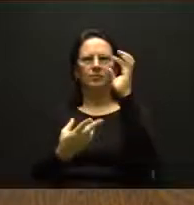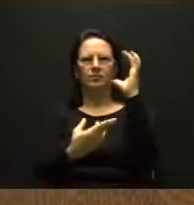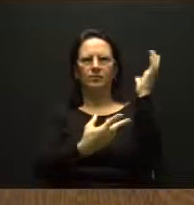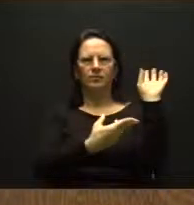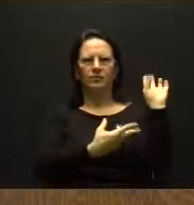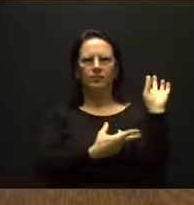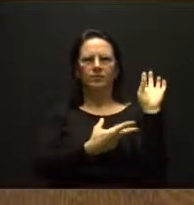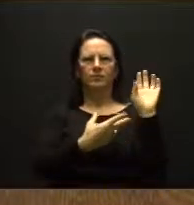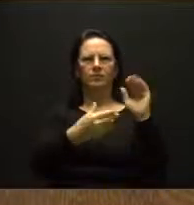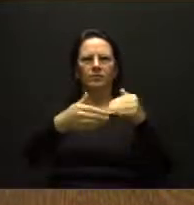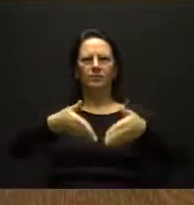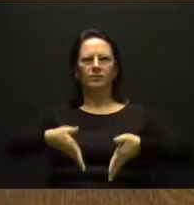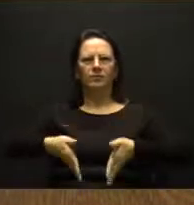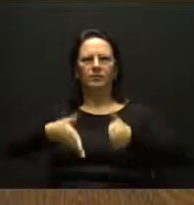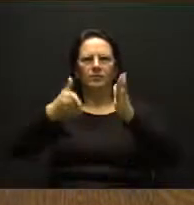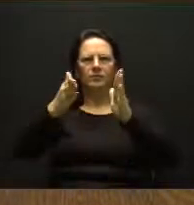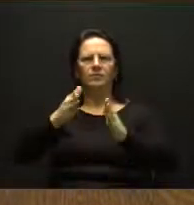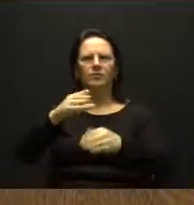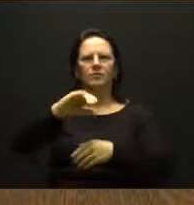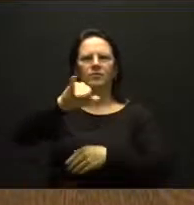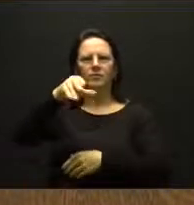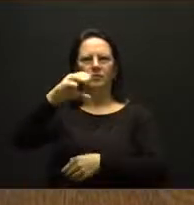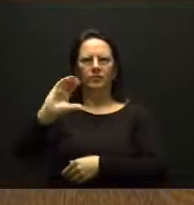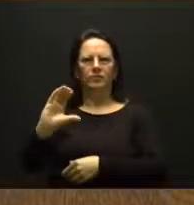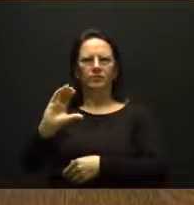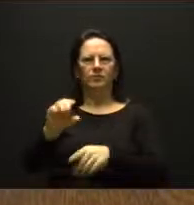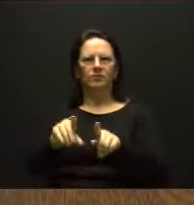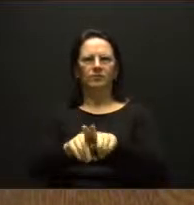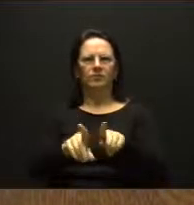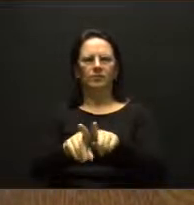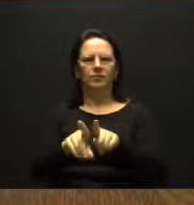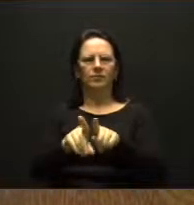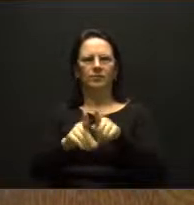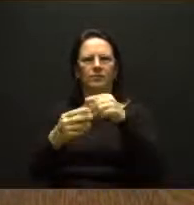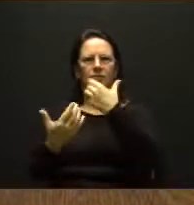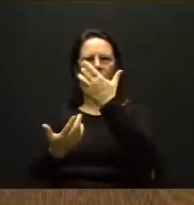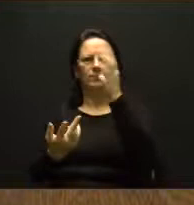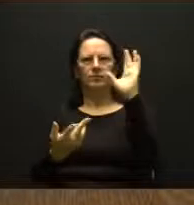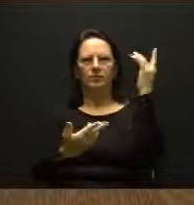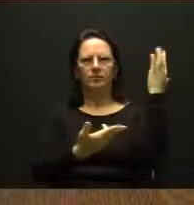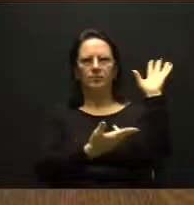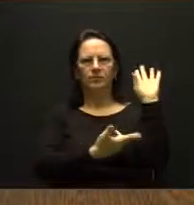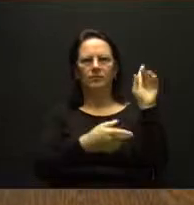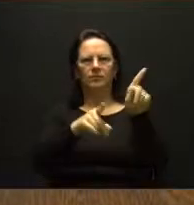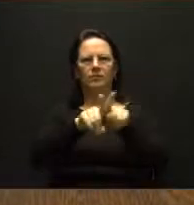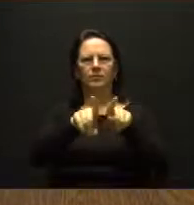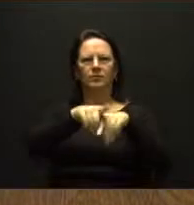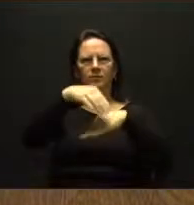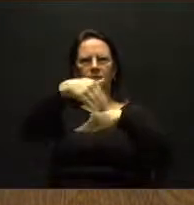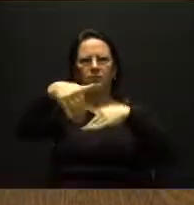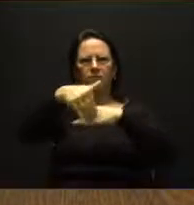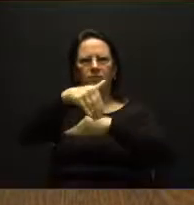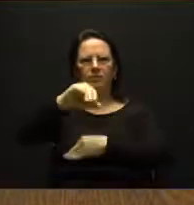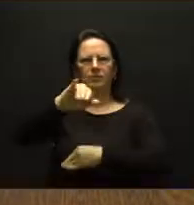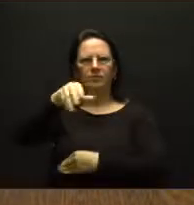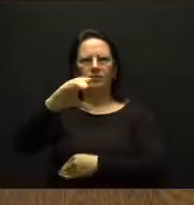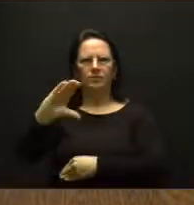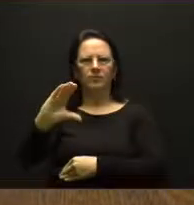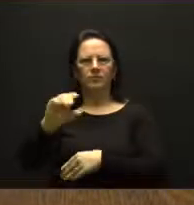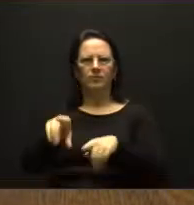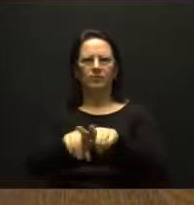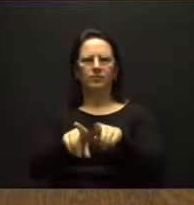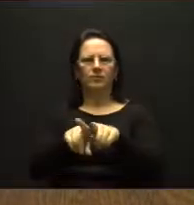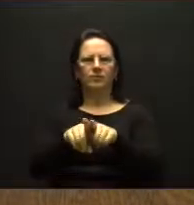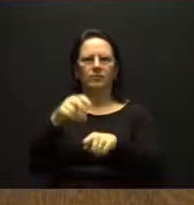nossa senhora de fátima jardim em cachoeiro caminho poda de árvore da rua estados unidos jardim casqueiro caminho